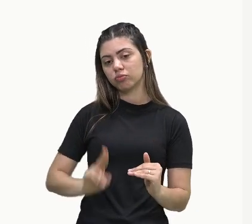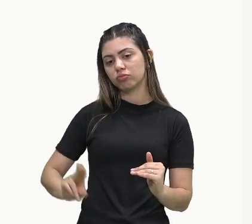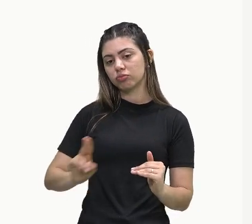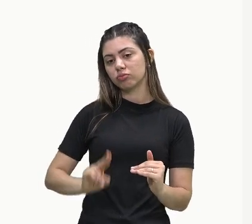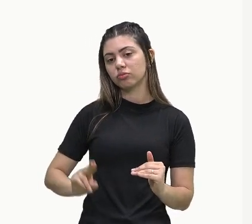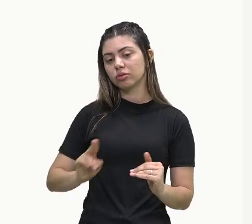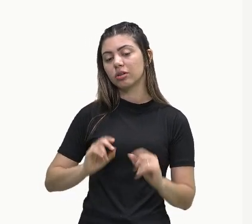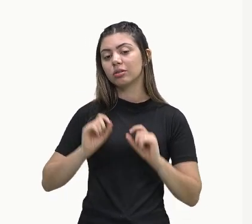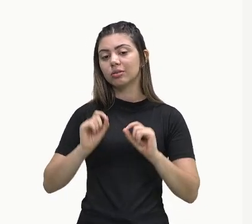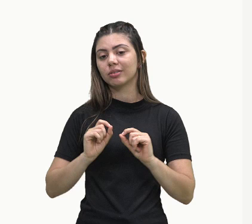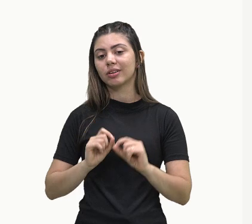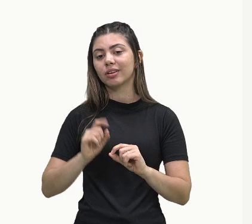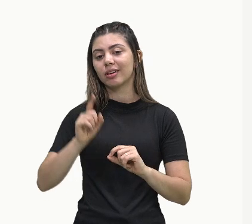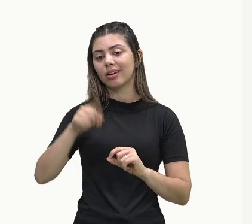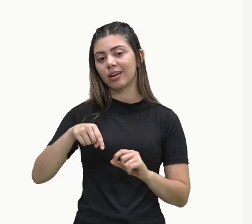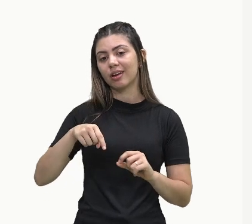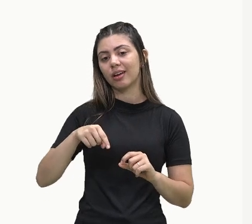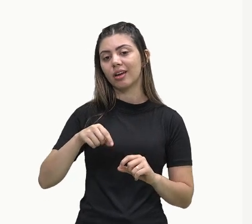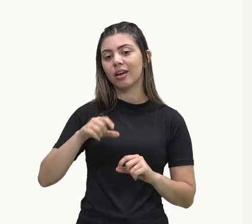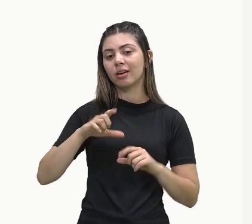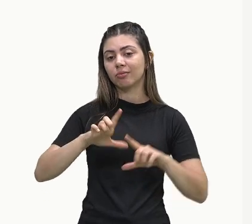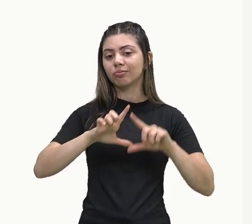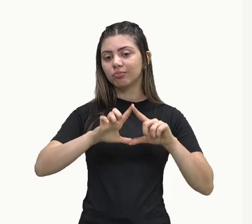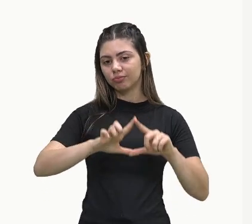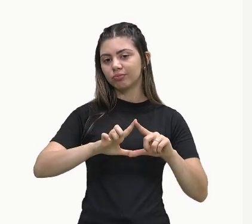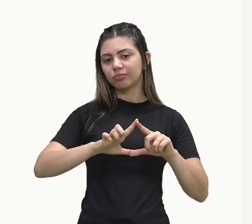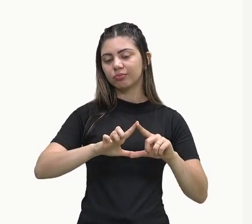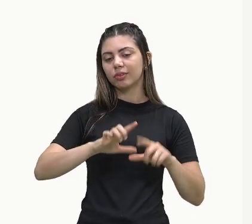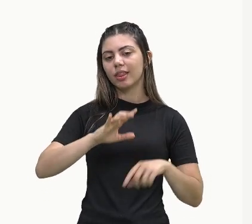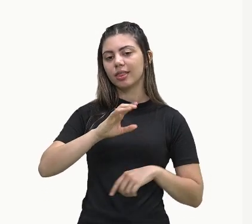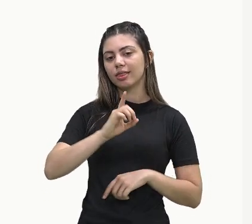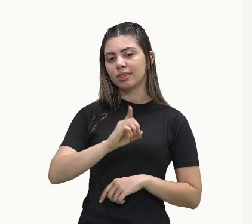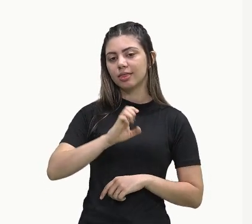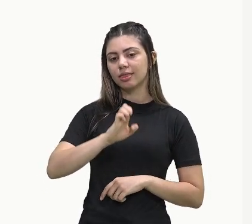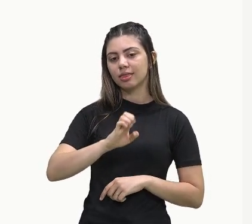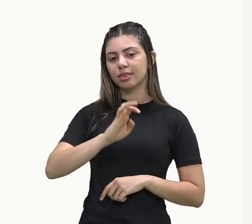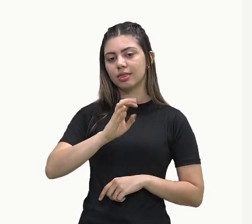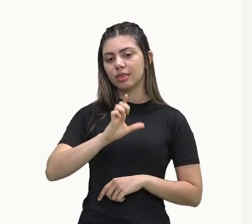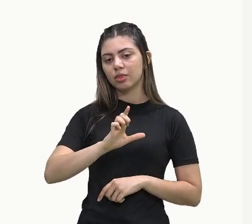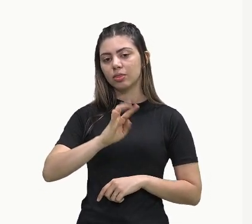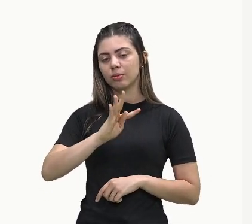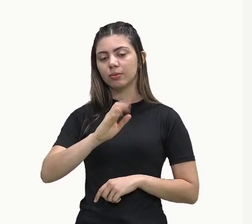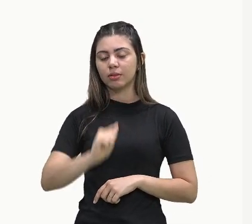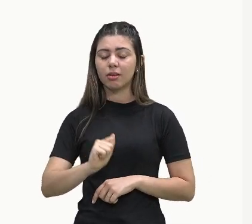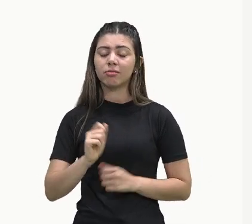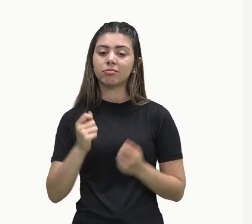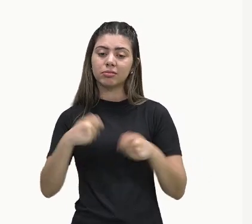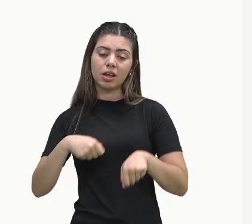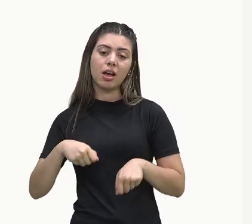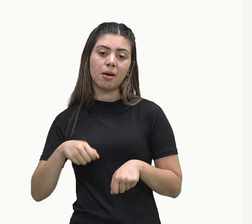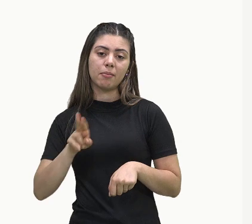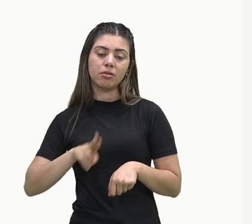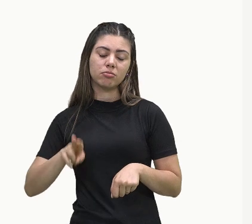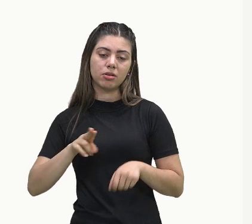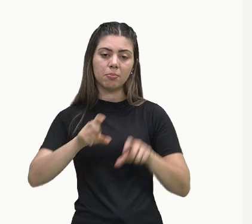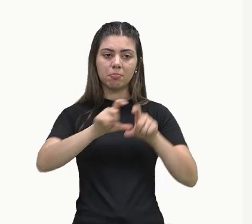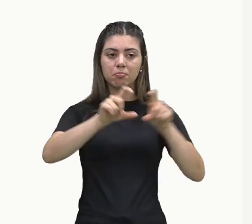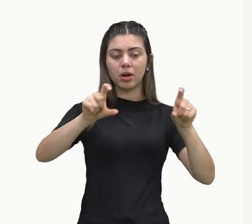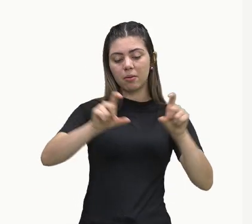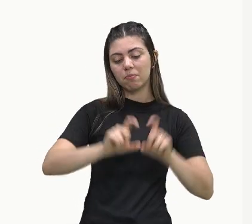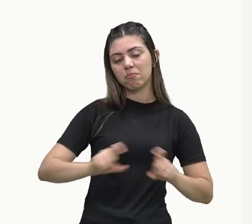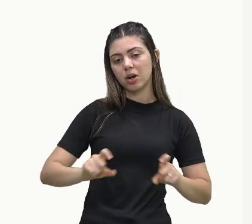delta né para representar a variação também é uma outra forma de expressar aqui a razão né do